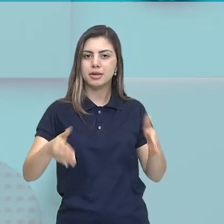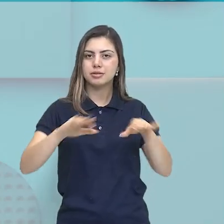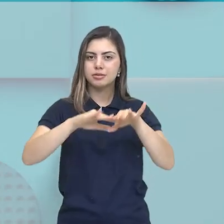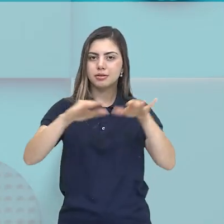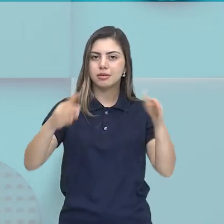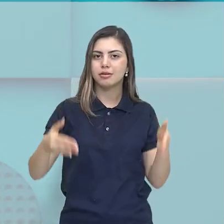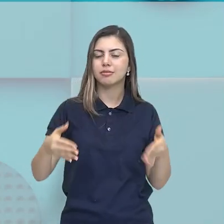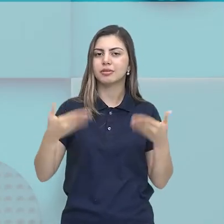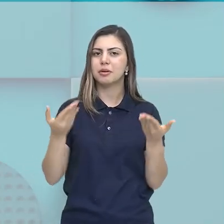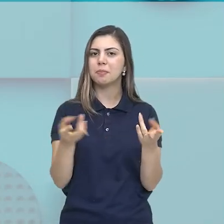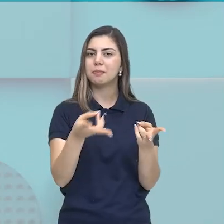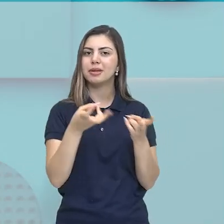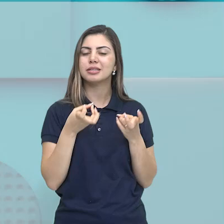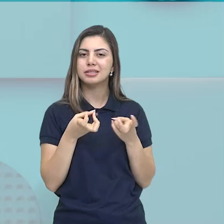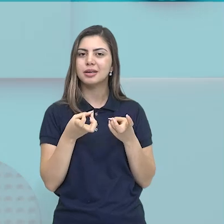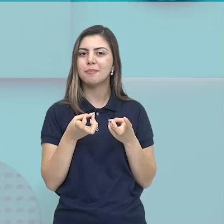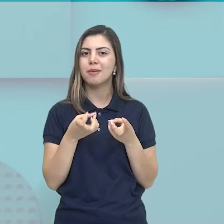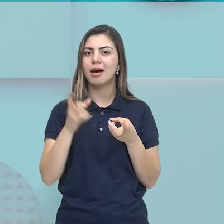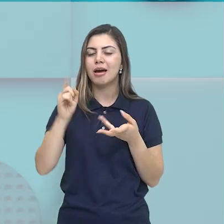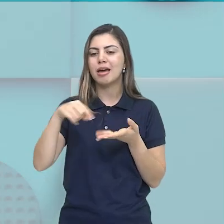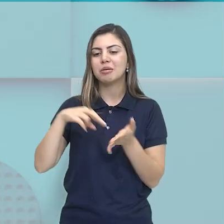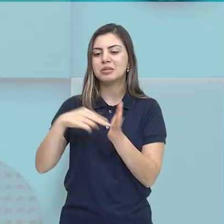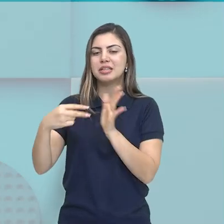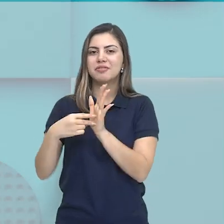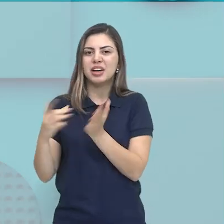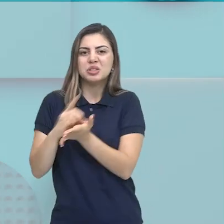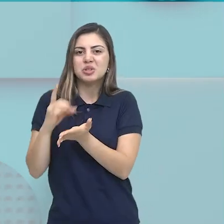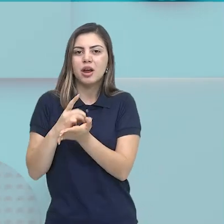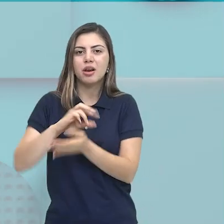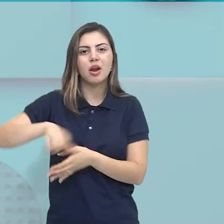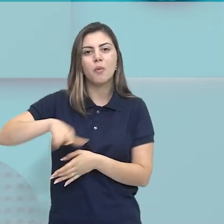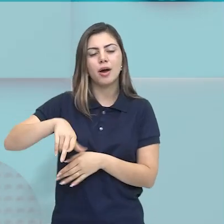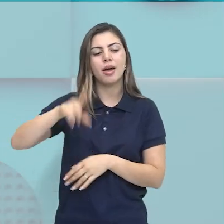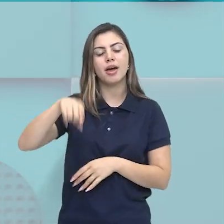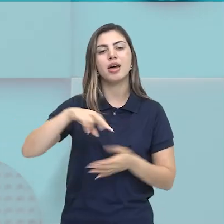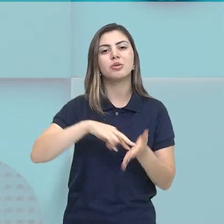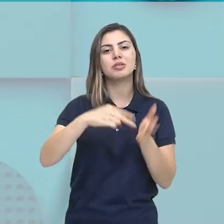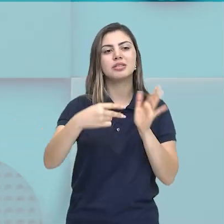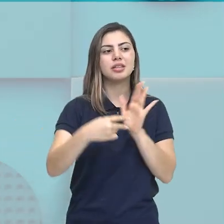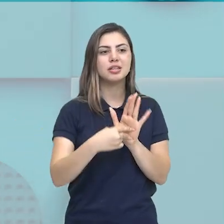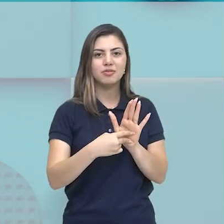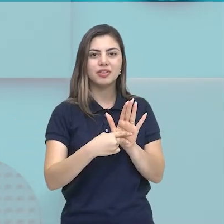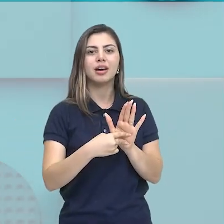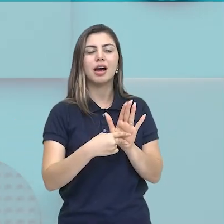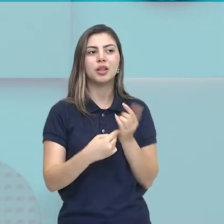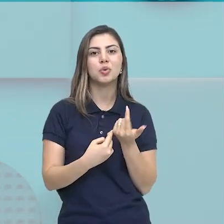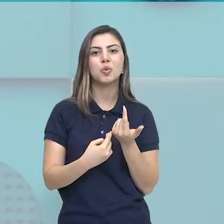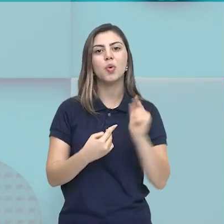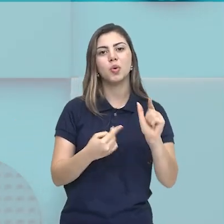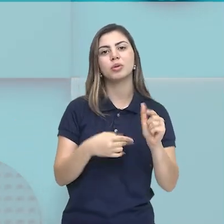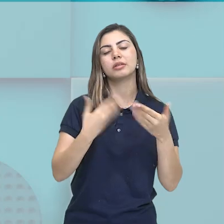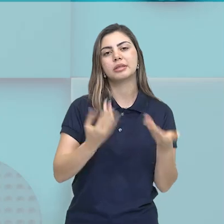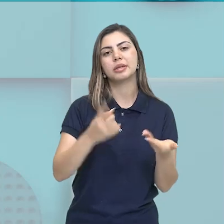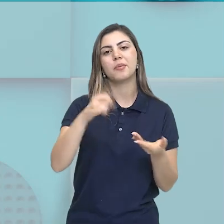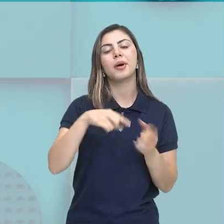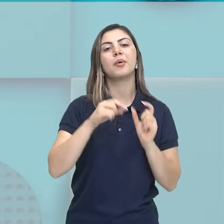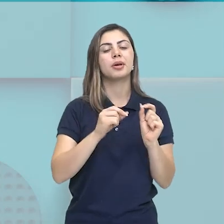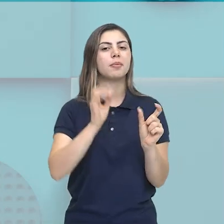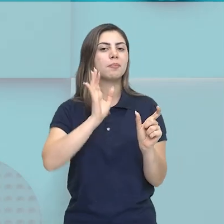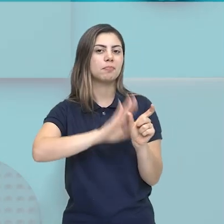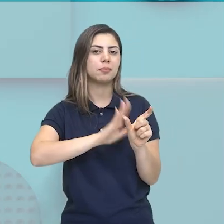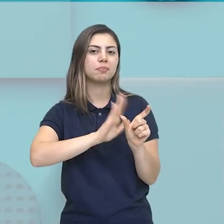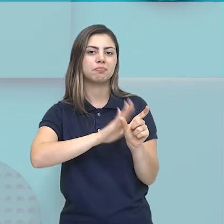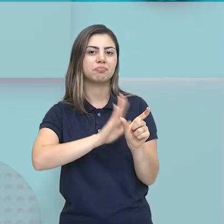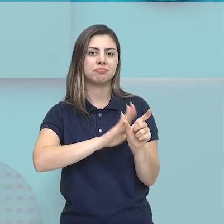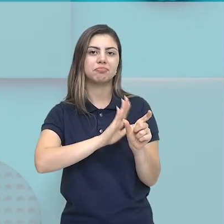vai além do sentido literal, além do seu sentido próprio, que é uma parte